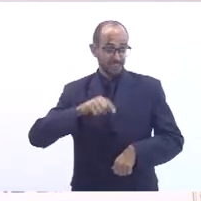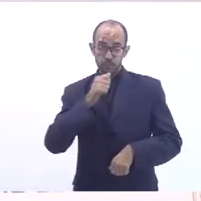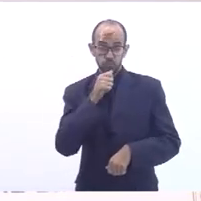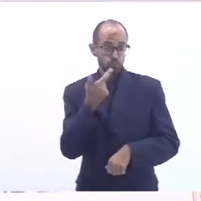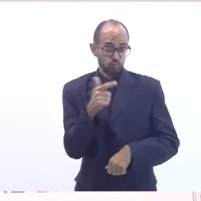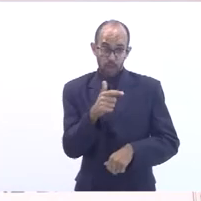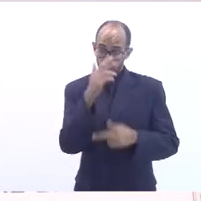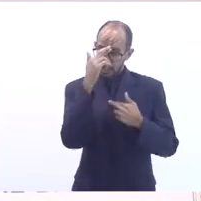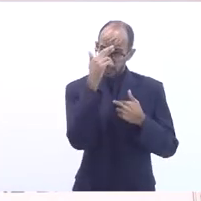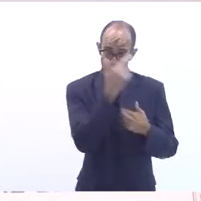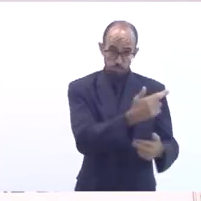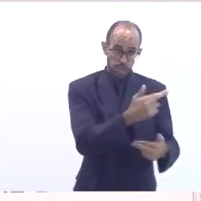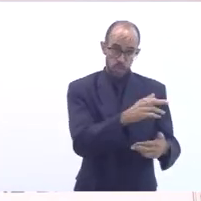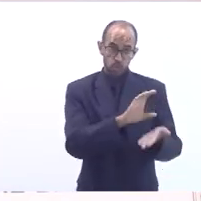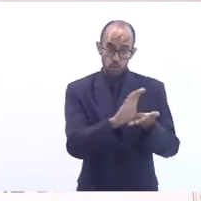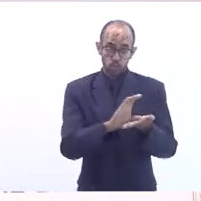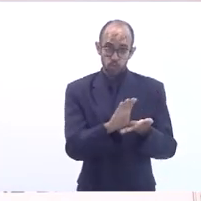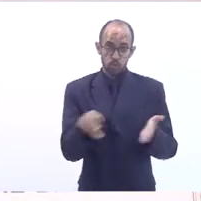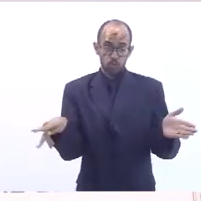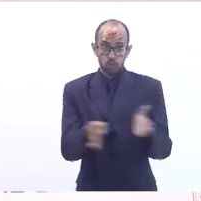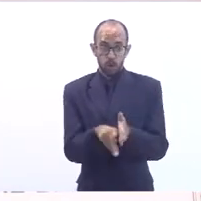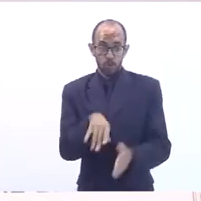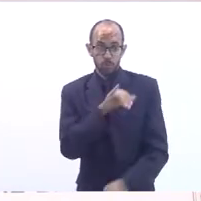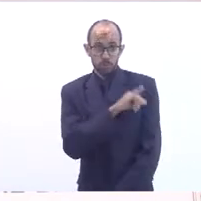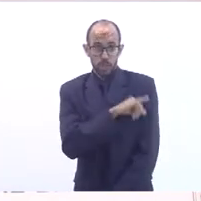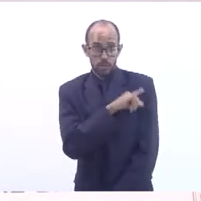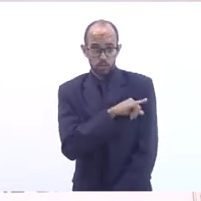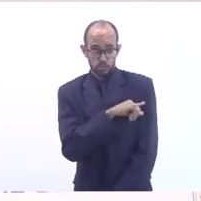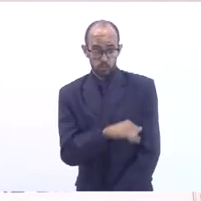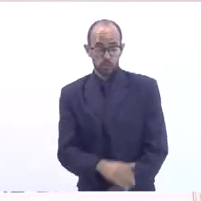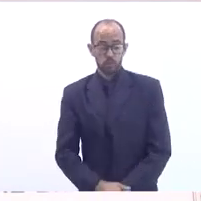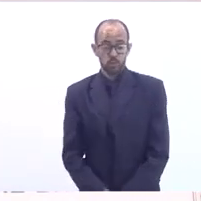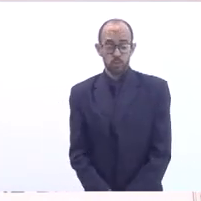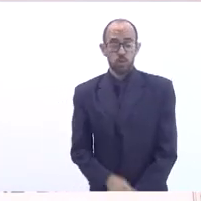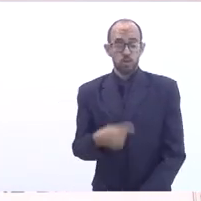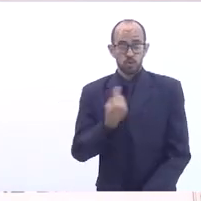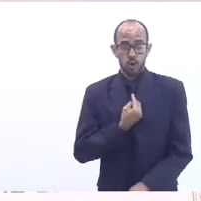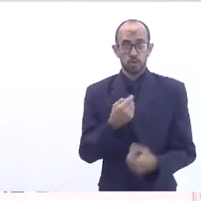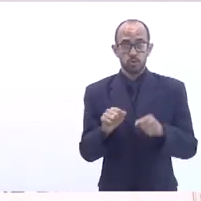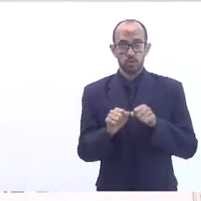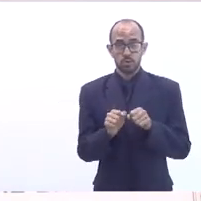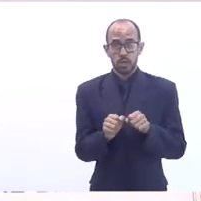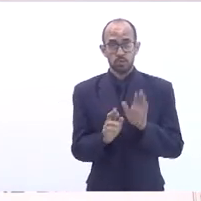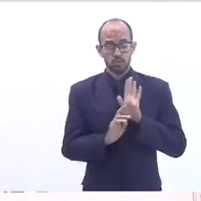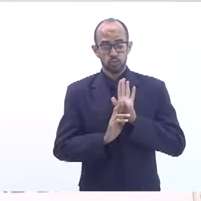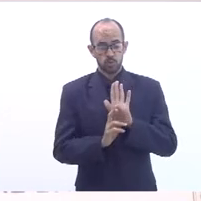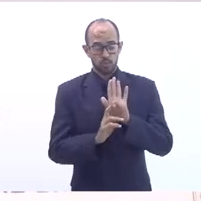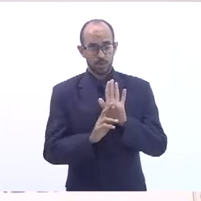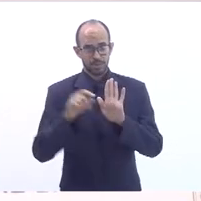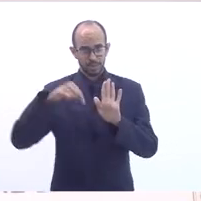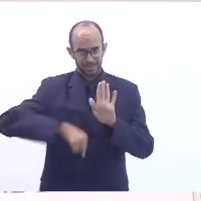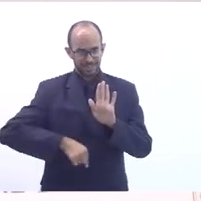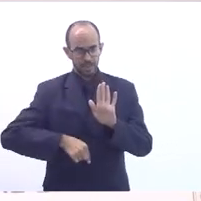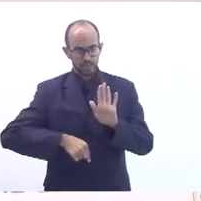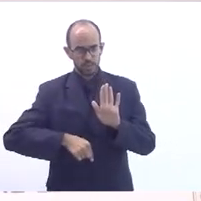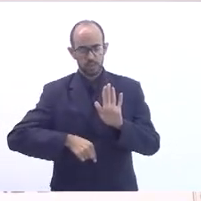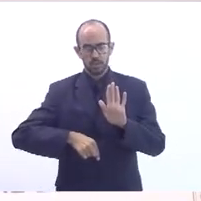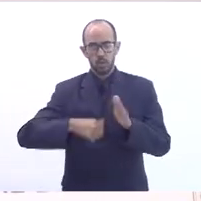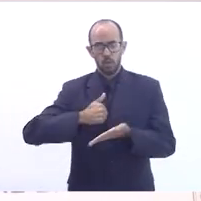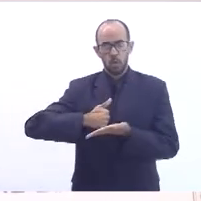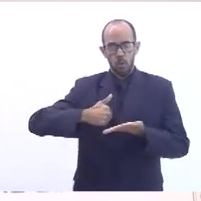nem a constituição do Estado do Rio de Janeiro então nós fizemos a representação passe ato né